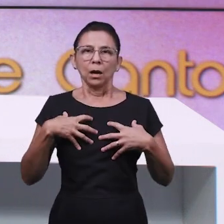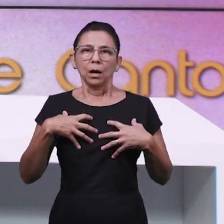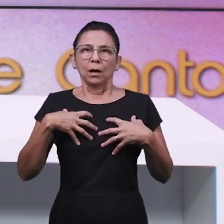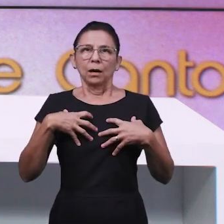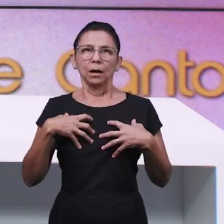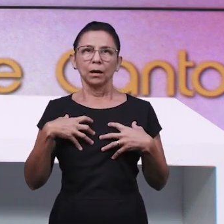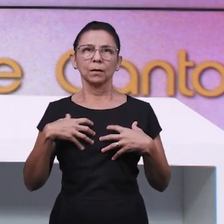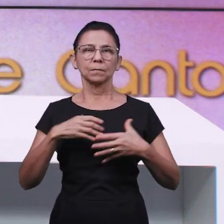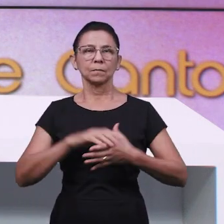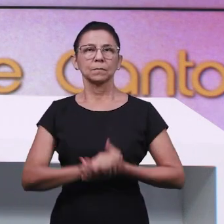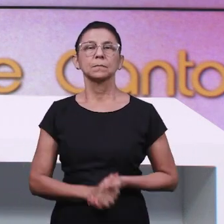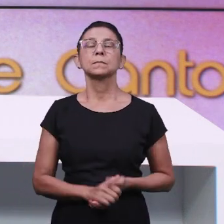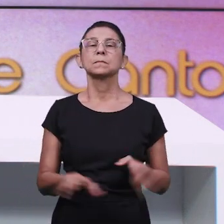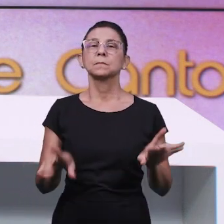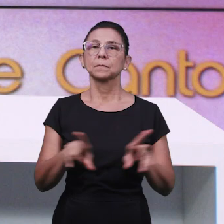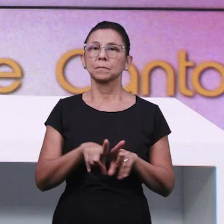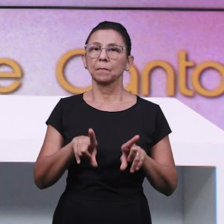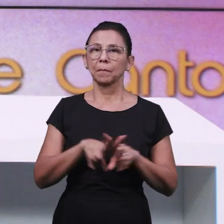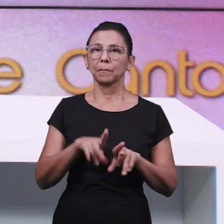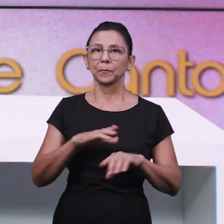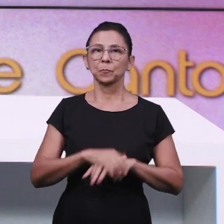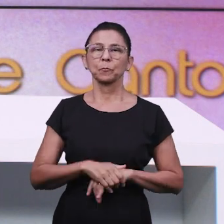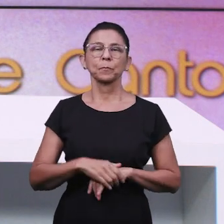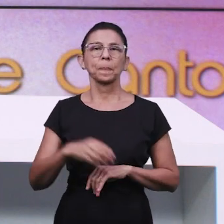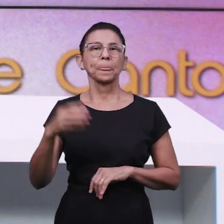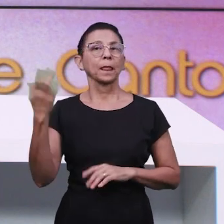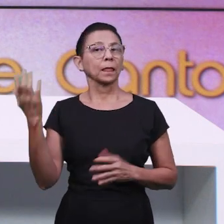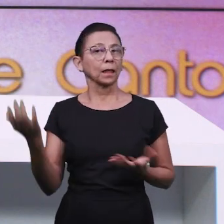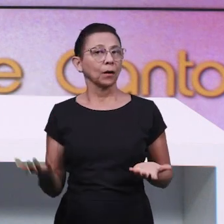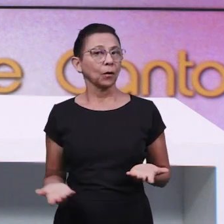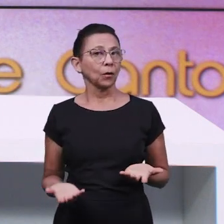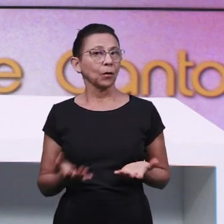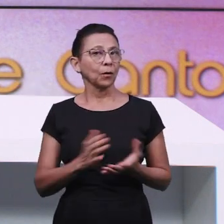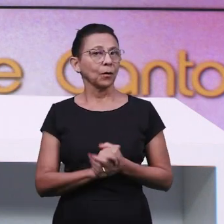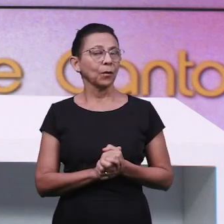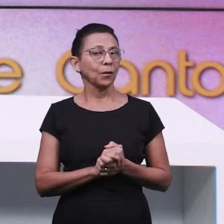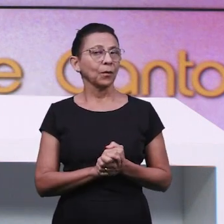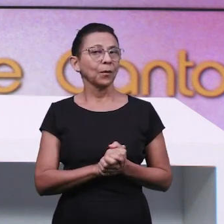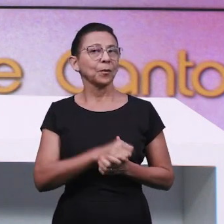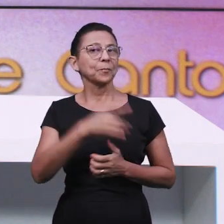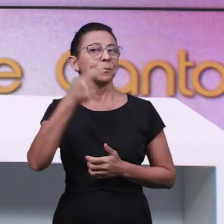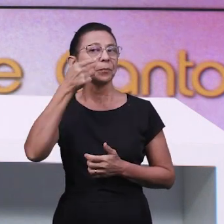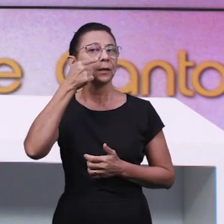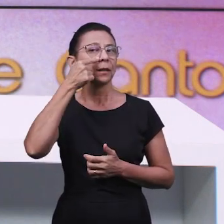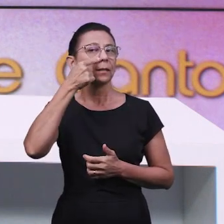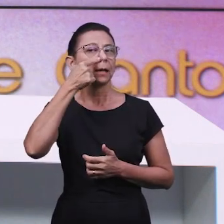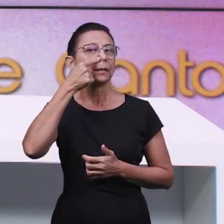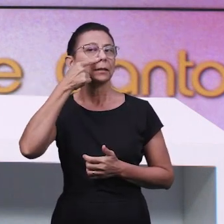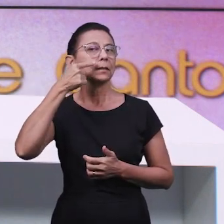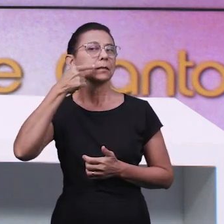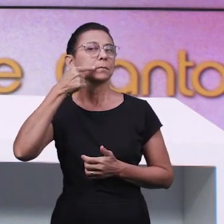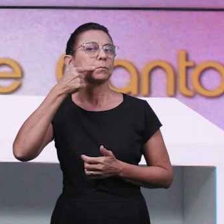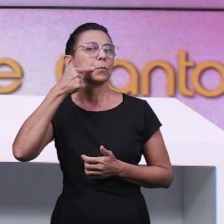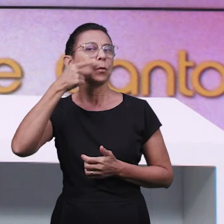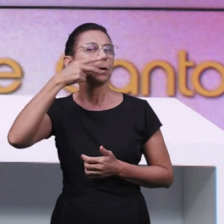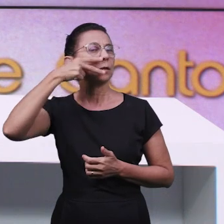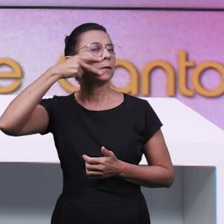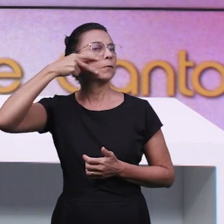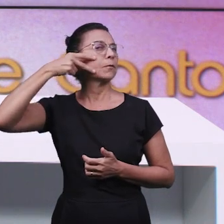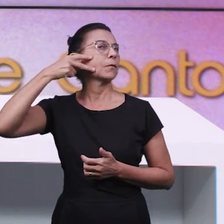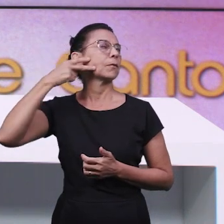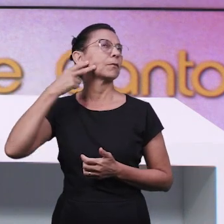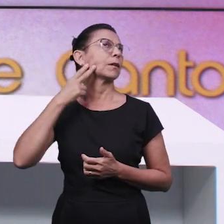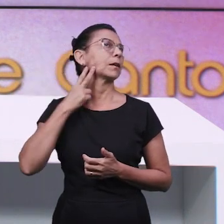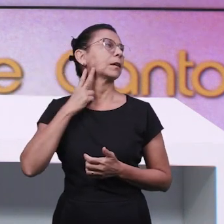Temos nesse momento da ressonância o trabalho do trato vocal. Os articuladores estão se movimentando para moldar o